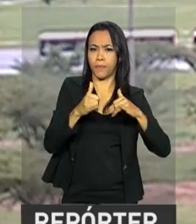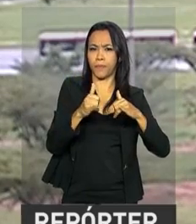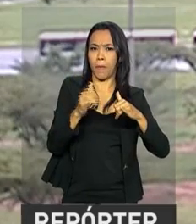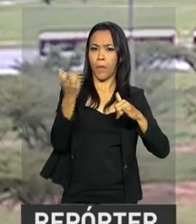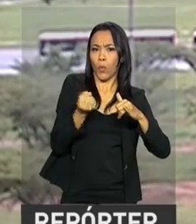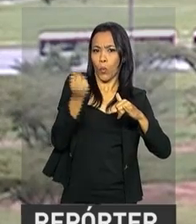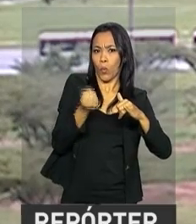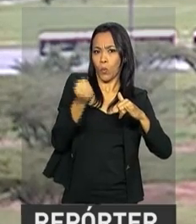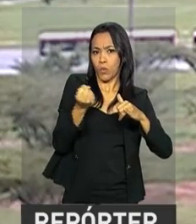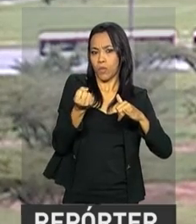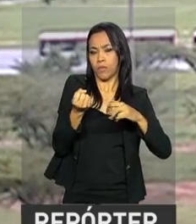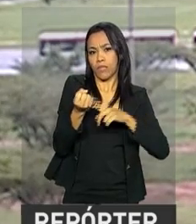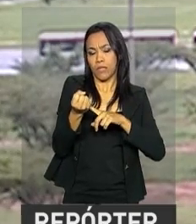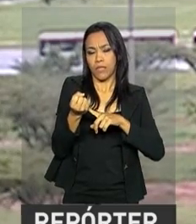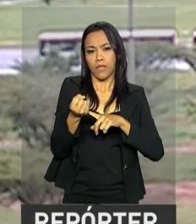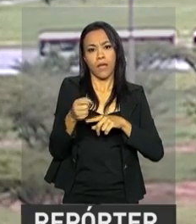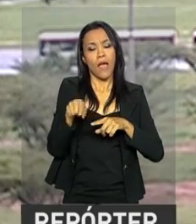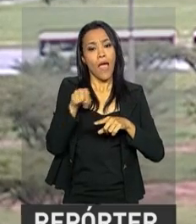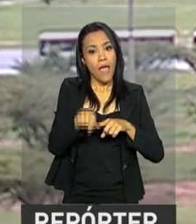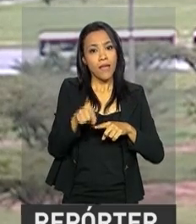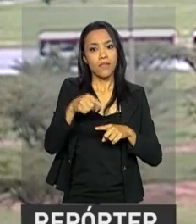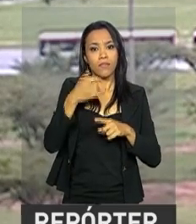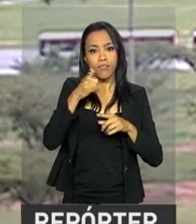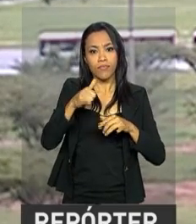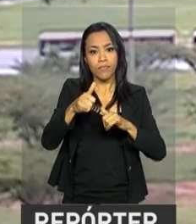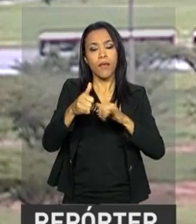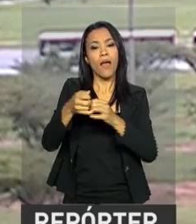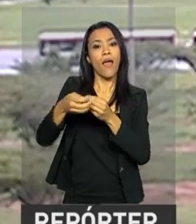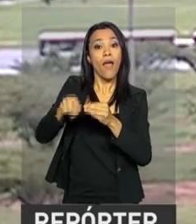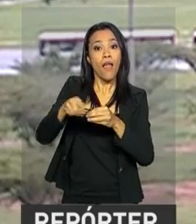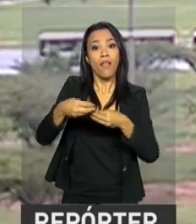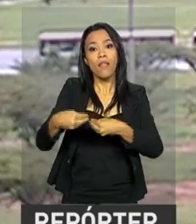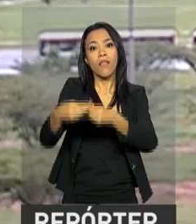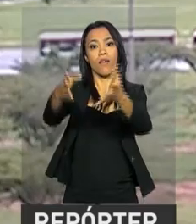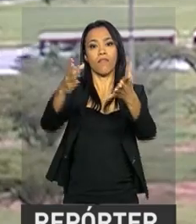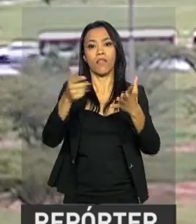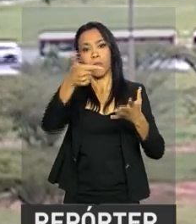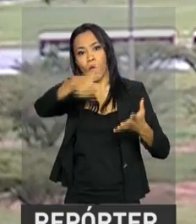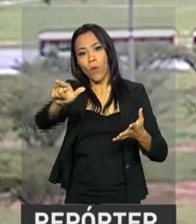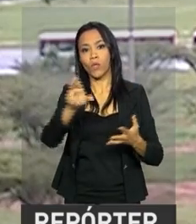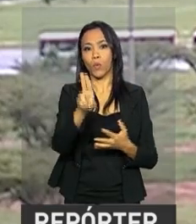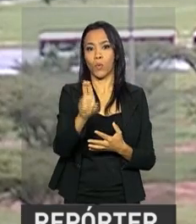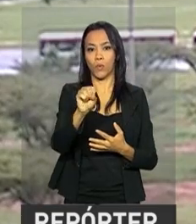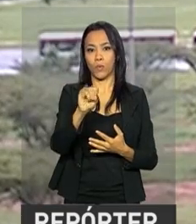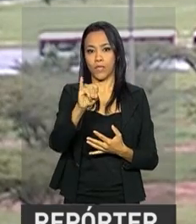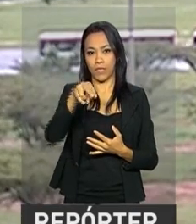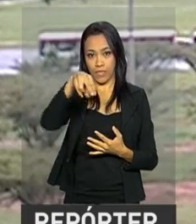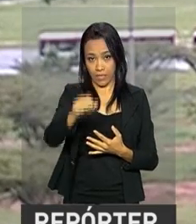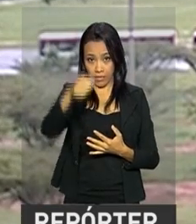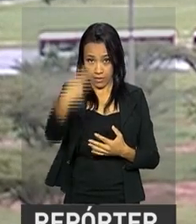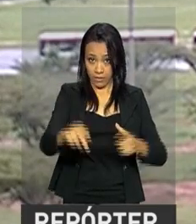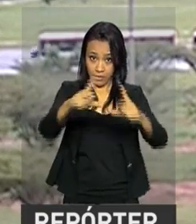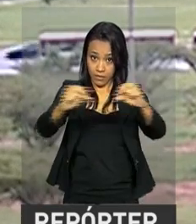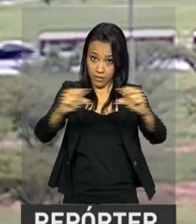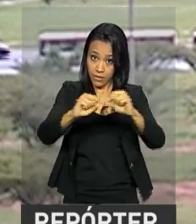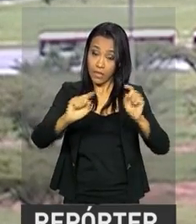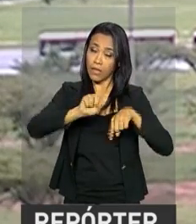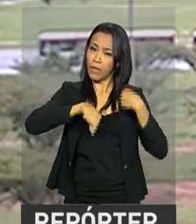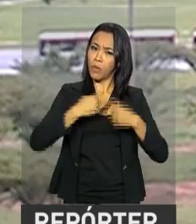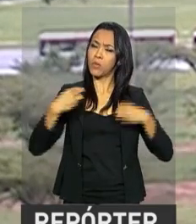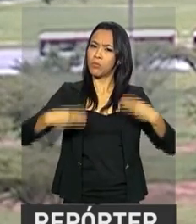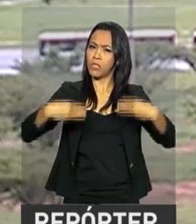for consumido em um determinado momento essa energia é enviada para a companhia de energia elétrica aqui do distrito federal depois o ministério